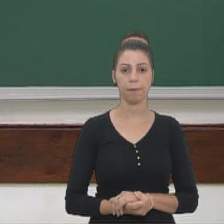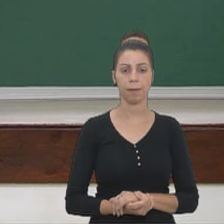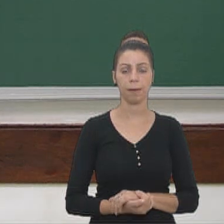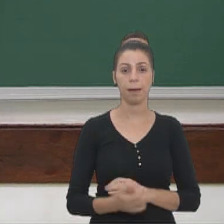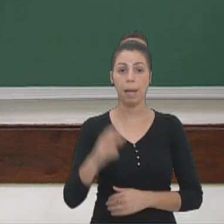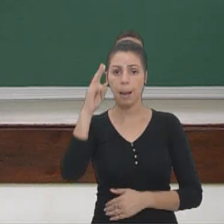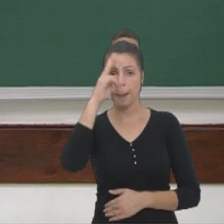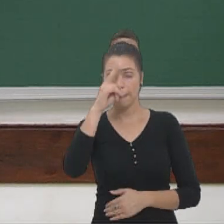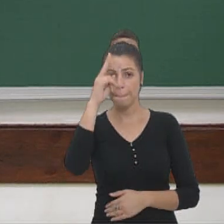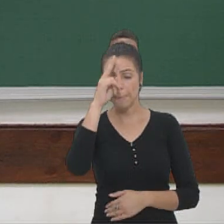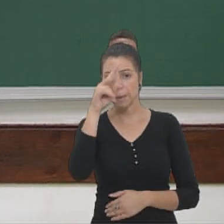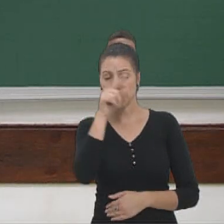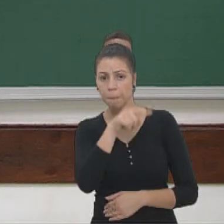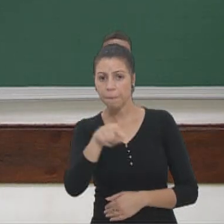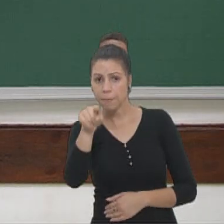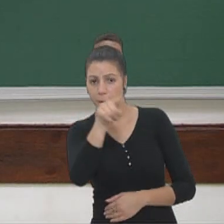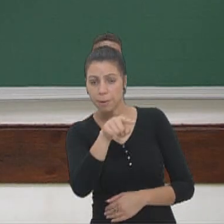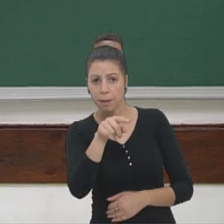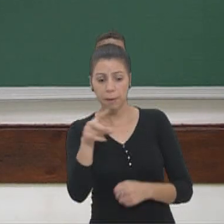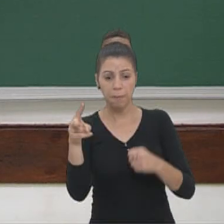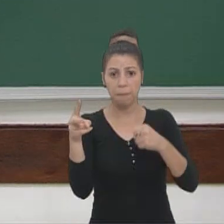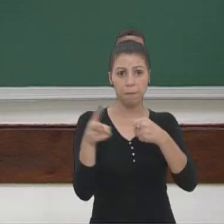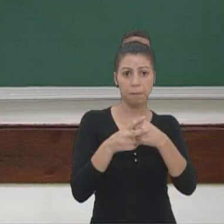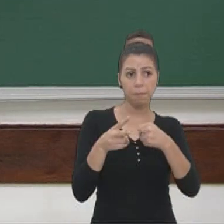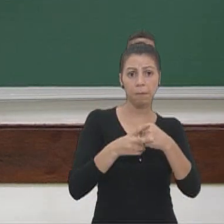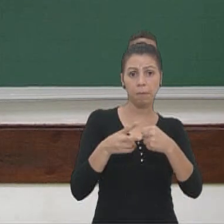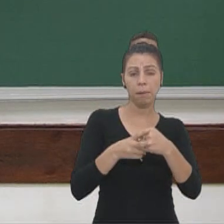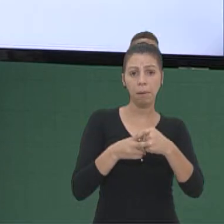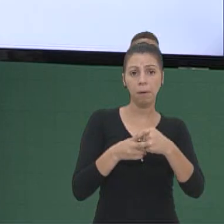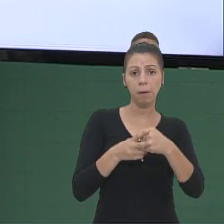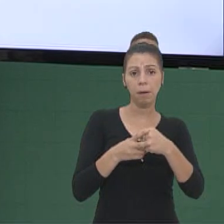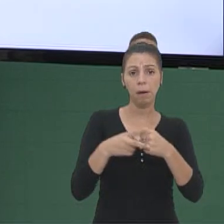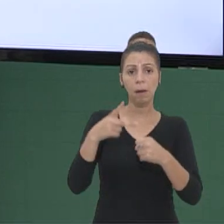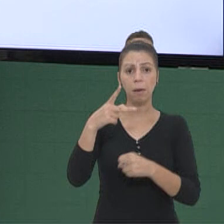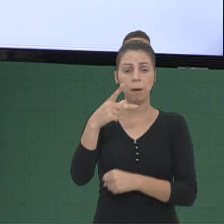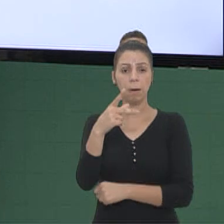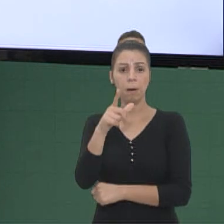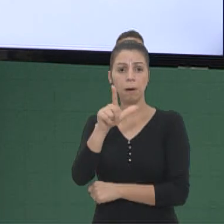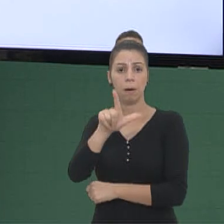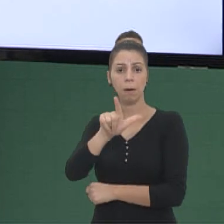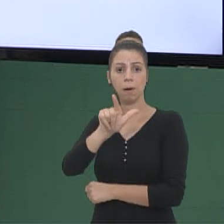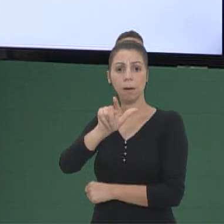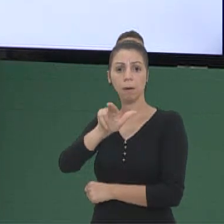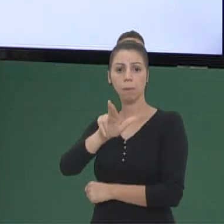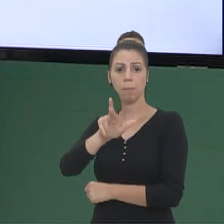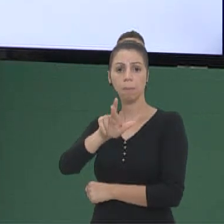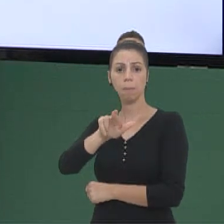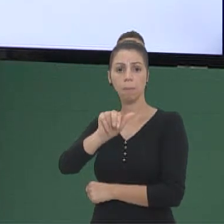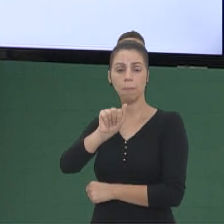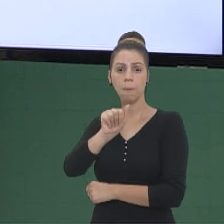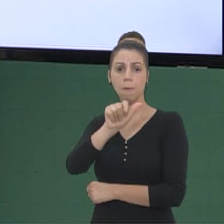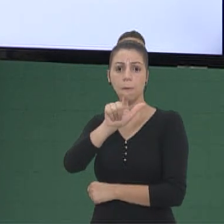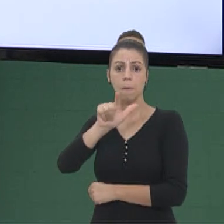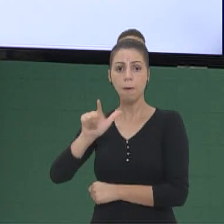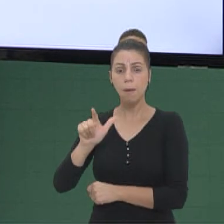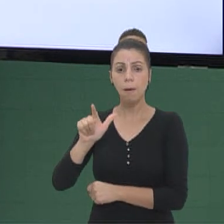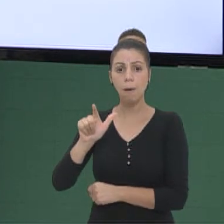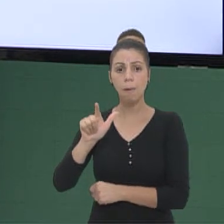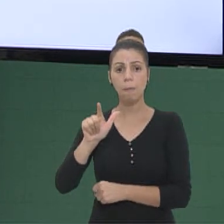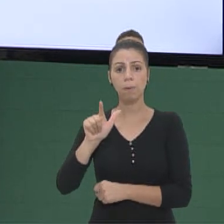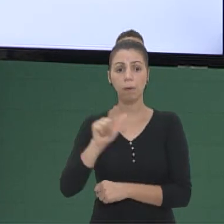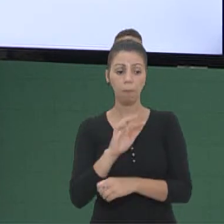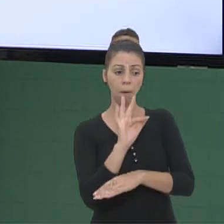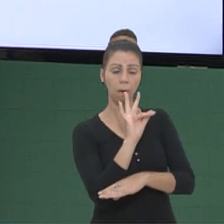Lembrando vocês que o verbo aqui está no plural, tá? Como ele está no trato